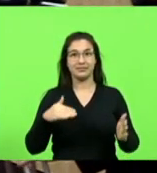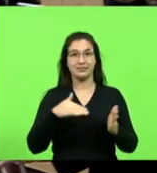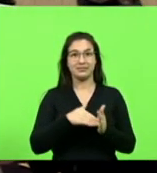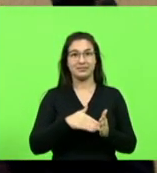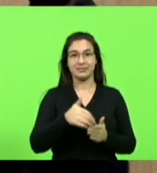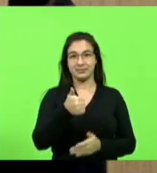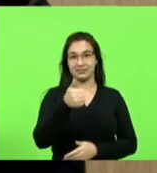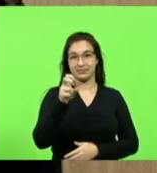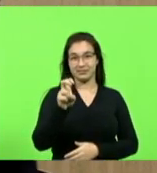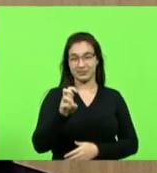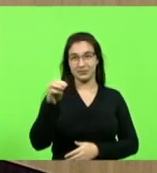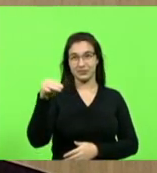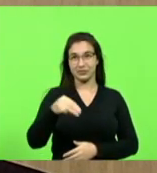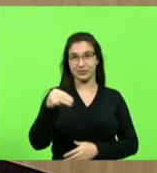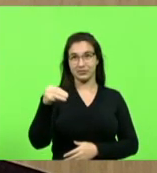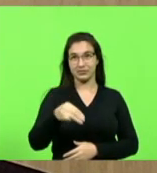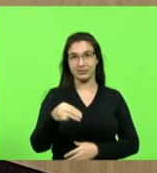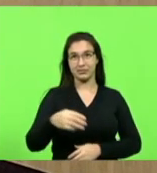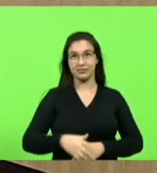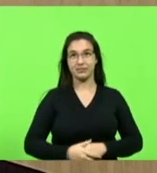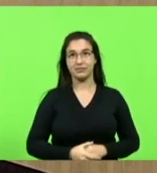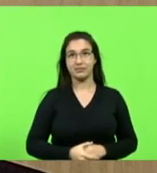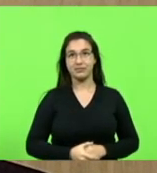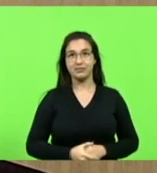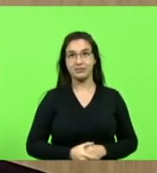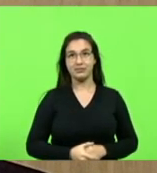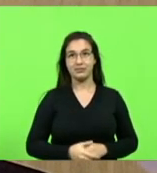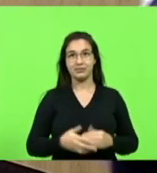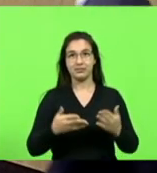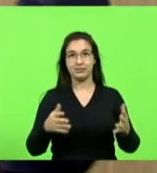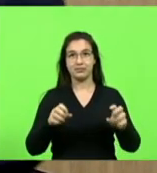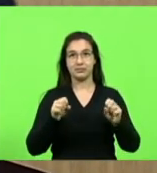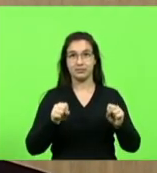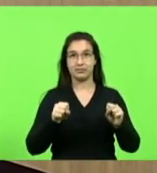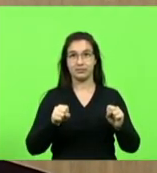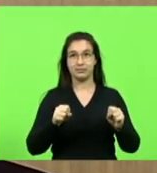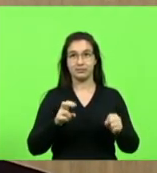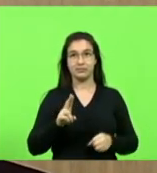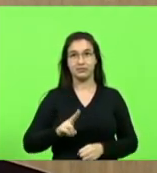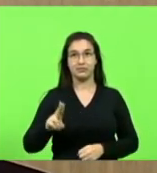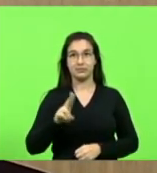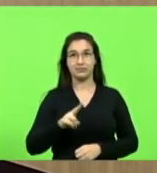15 minutos, tem Vossa Excelência, deputado.